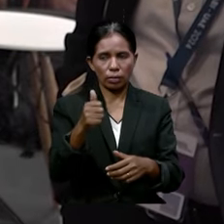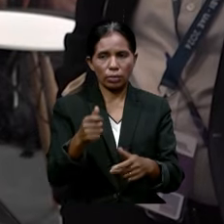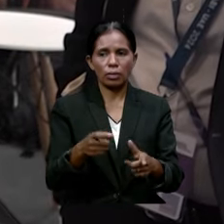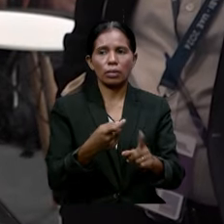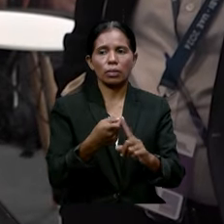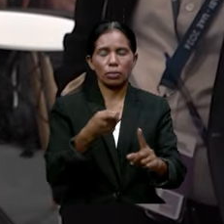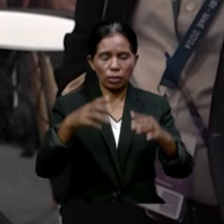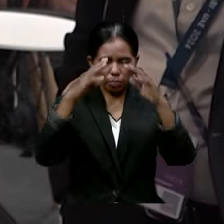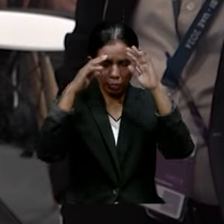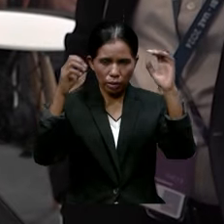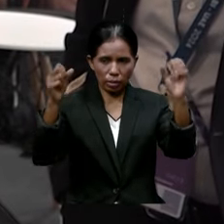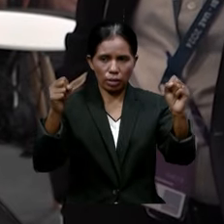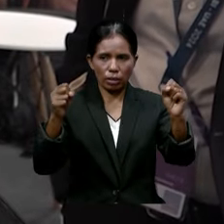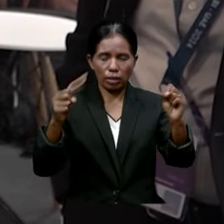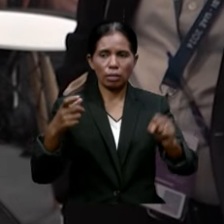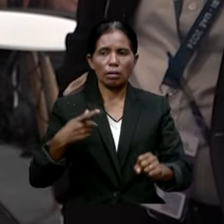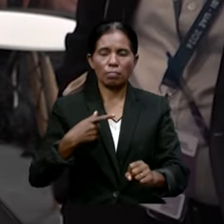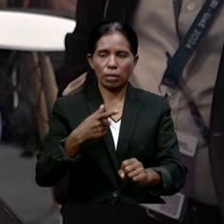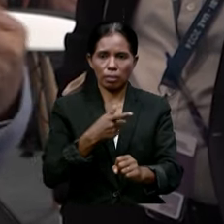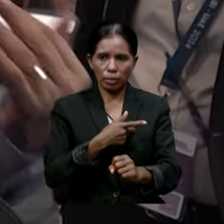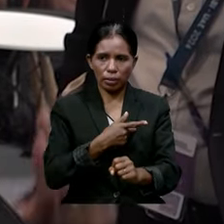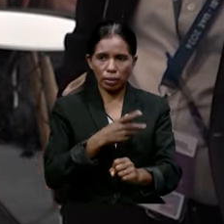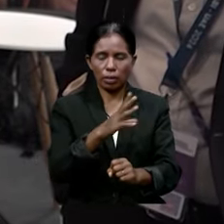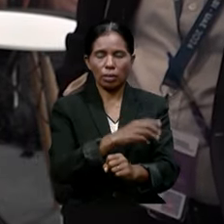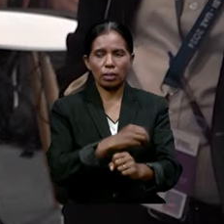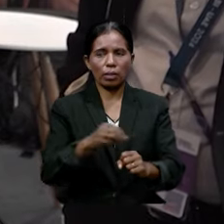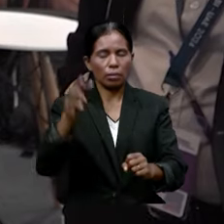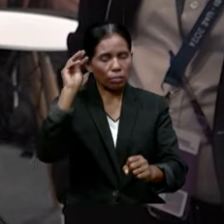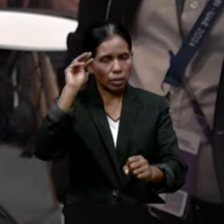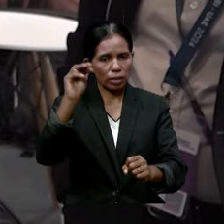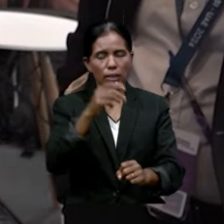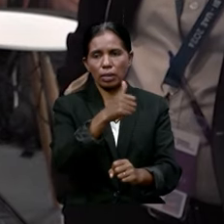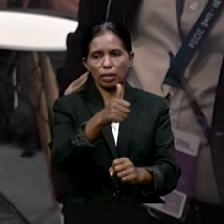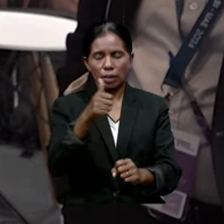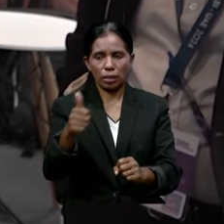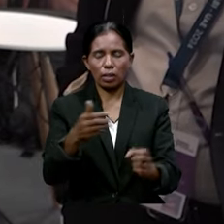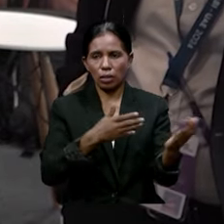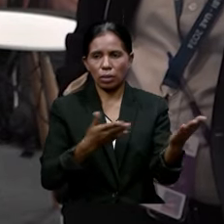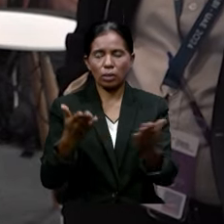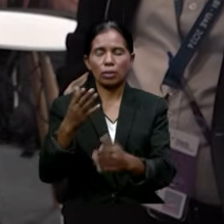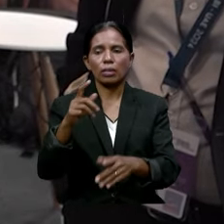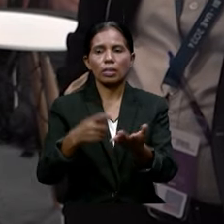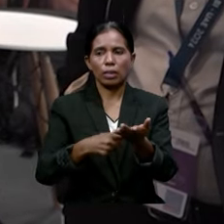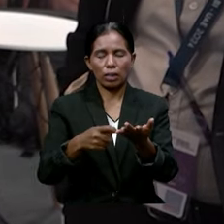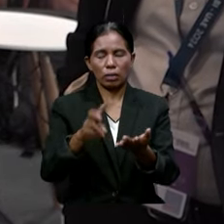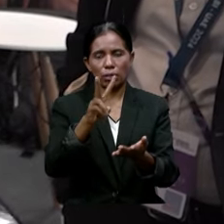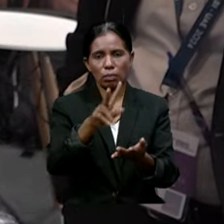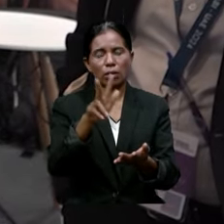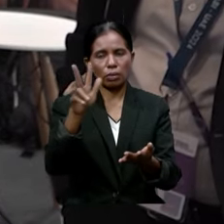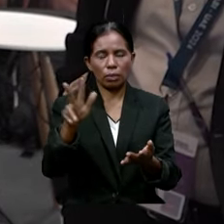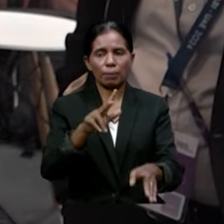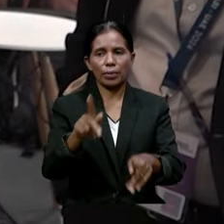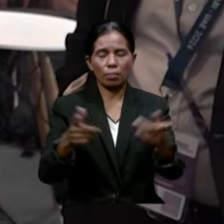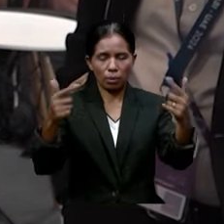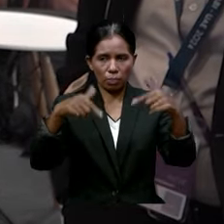Composto o presidente do parlamento, não temos ministério e de ida, lore sida nem técnico, nem rua, nem tolo. É uma